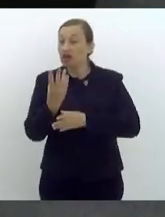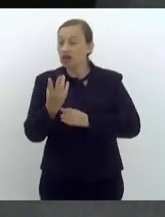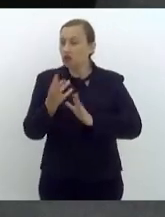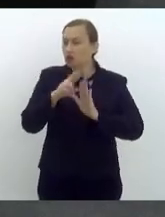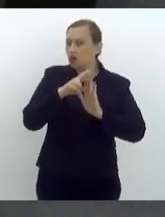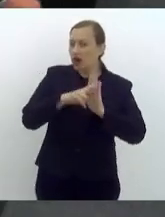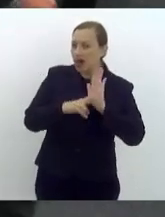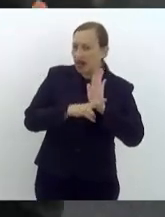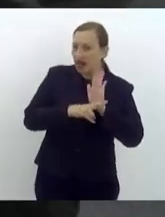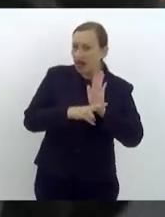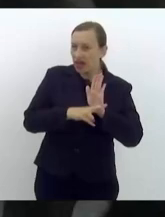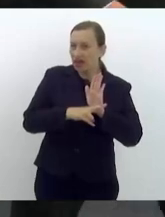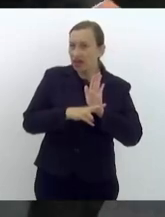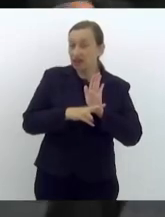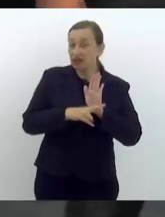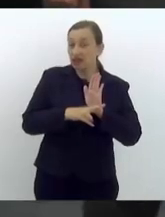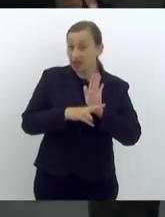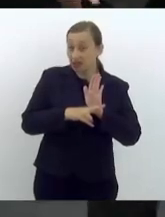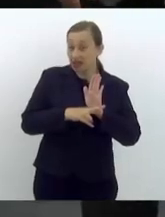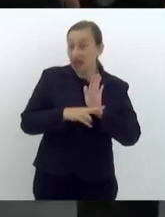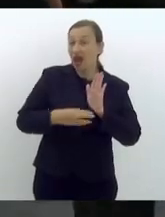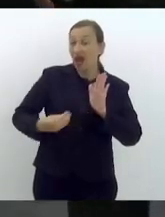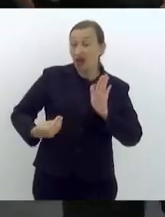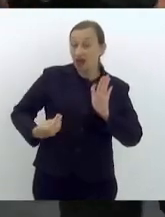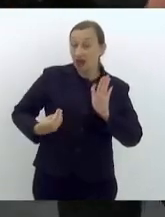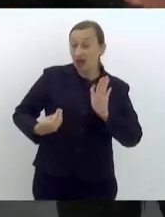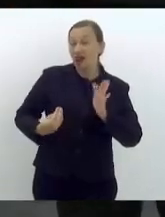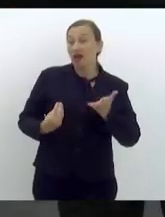presença dos usuários, que hoje não tem, né?